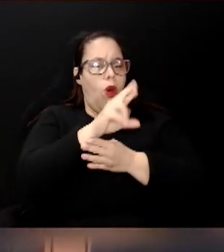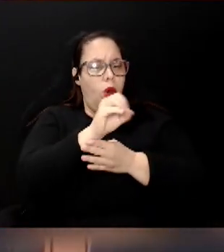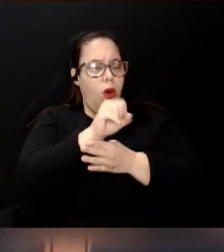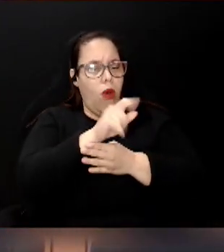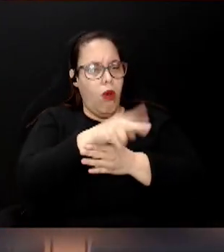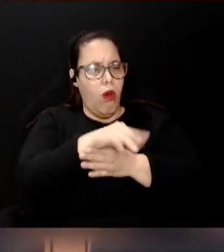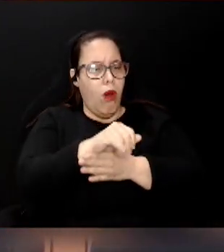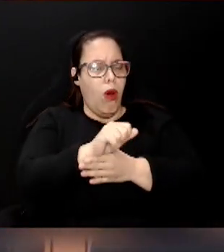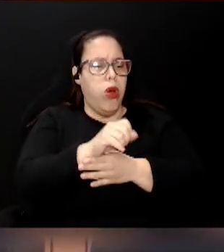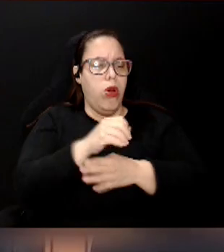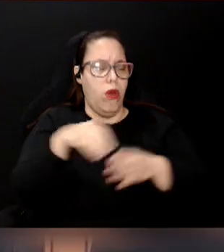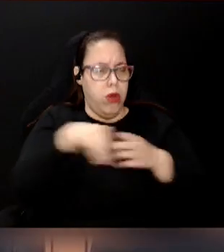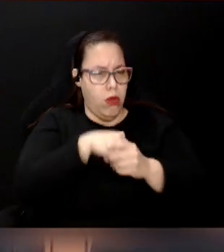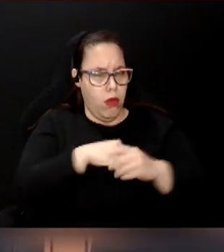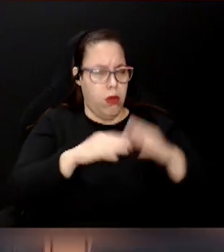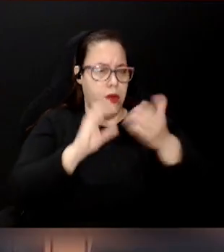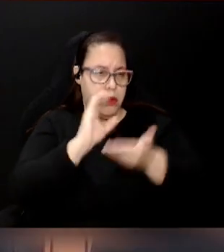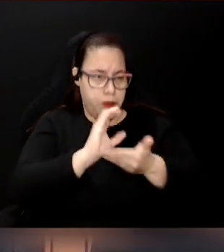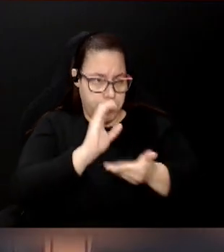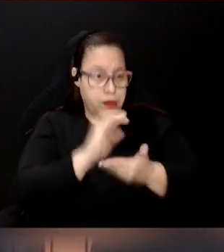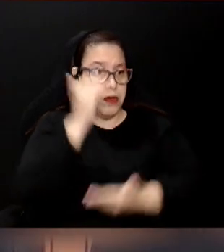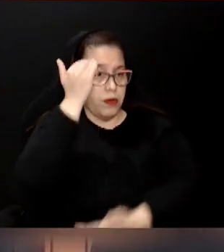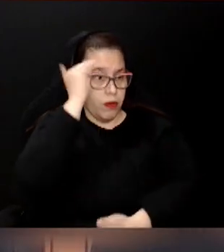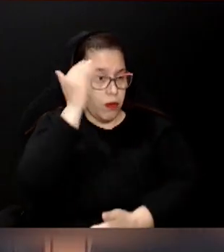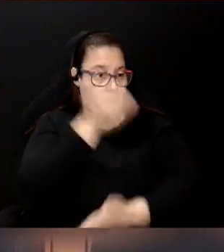porque a PROESP entende que a participação